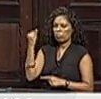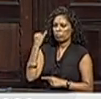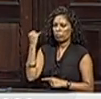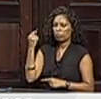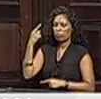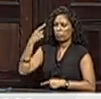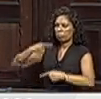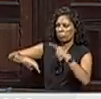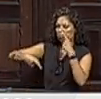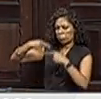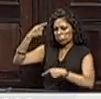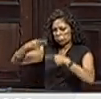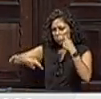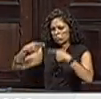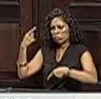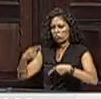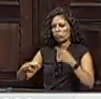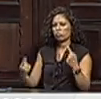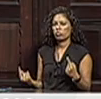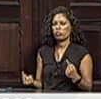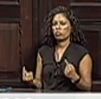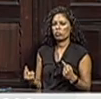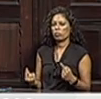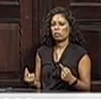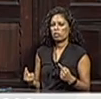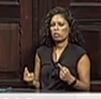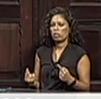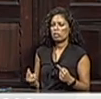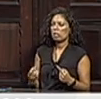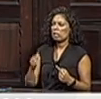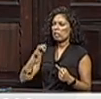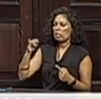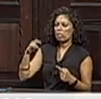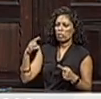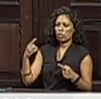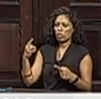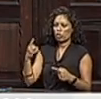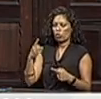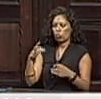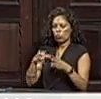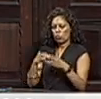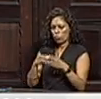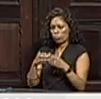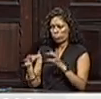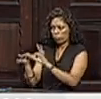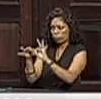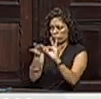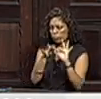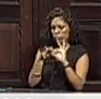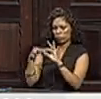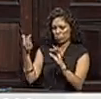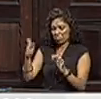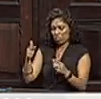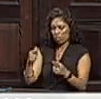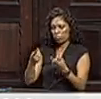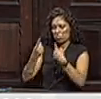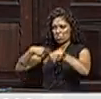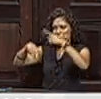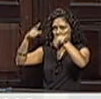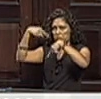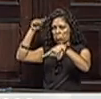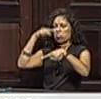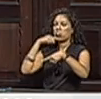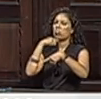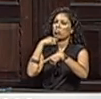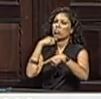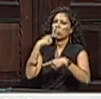aqui nessa casa, as isenções fiscais. Não vai haver solução para essa crise, não vai haver, senhor presidente, sem